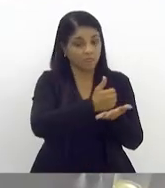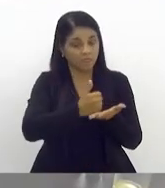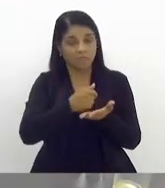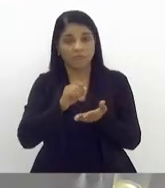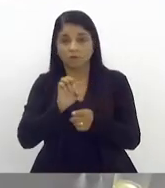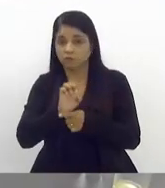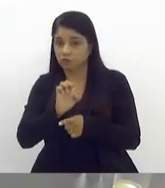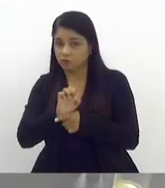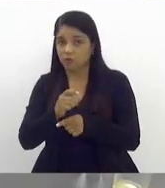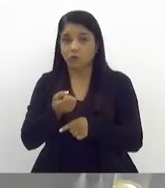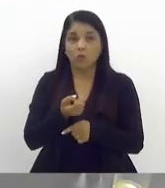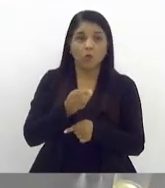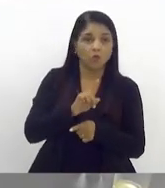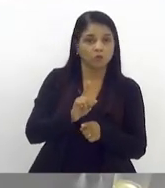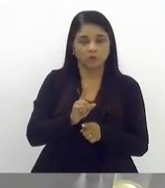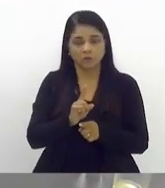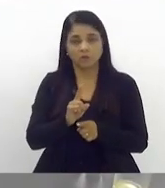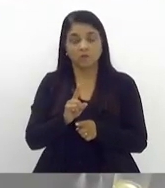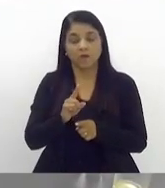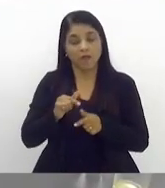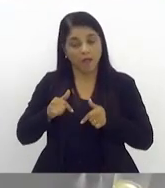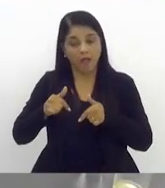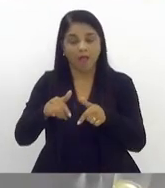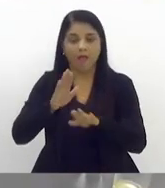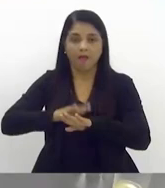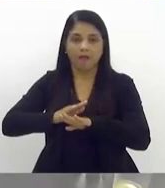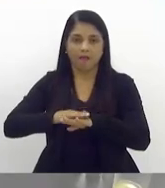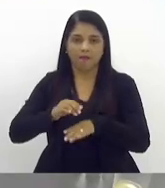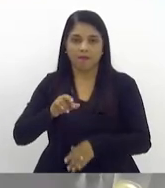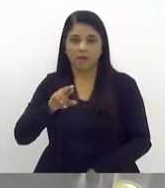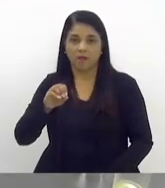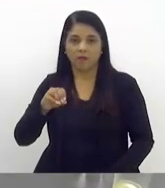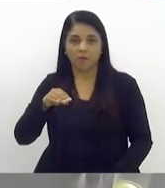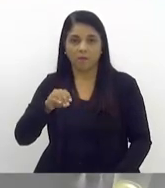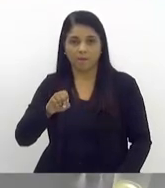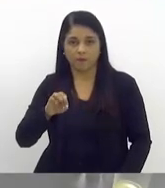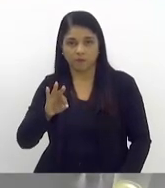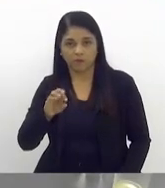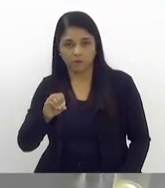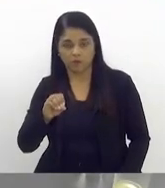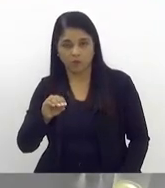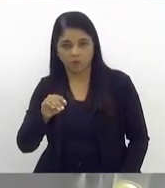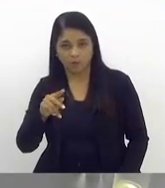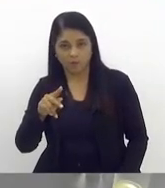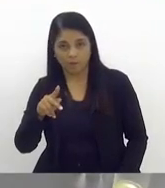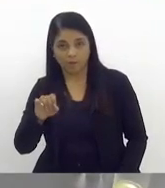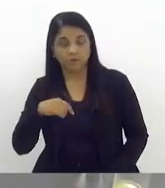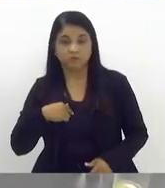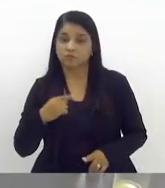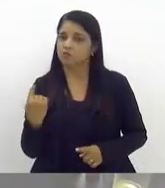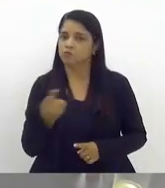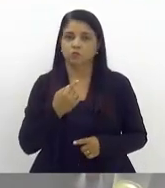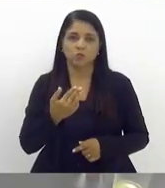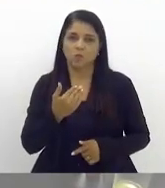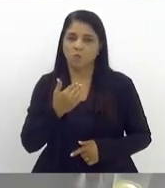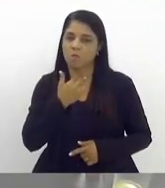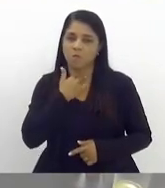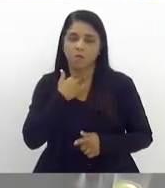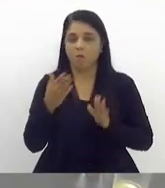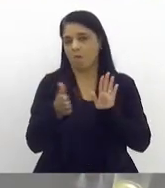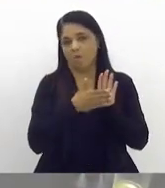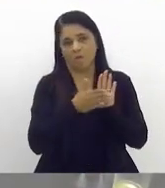ele executar. Mas isso nós não podemos propor, porque isso... Você está mexendo